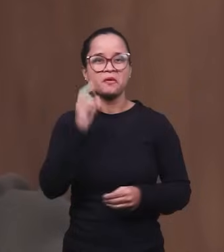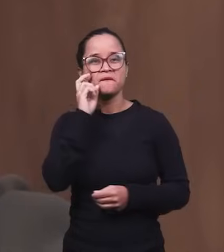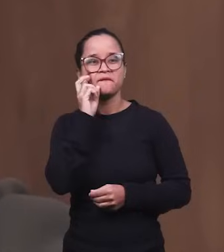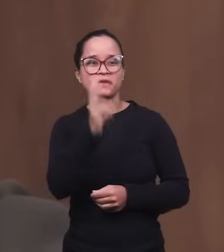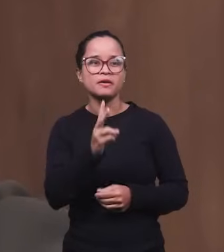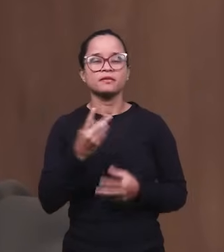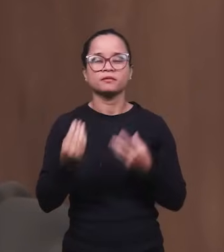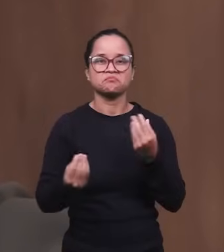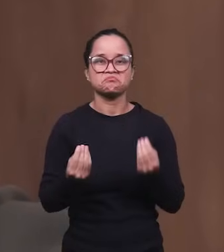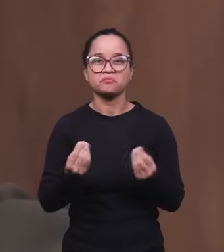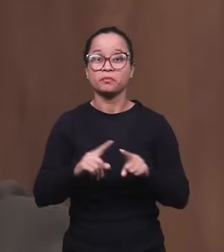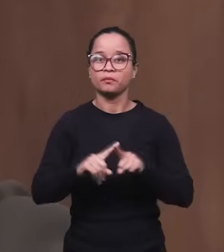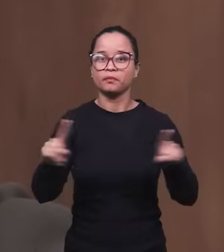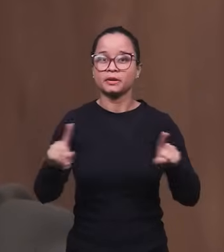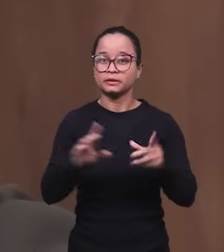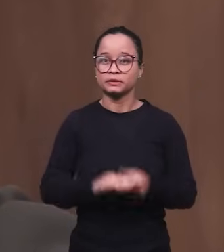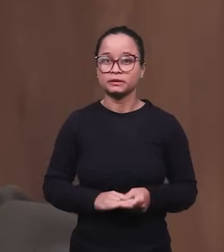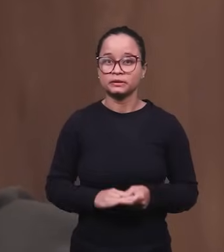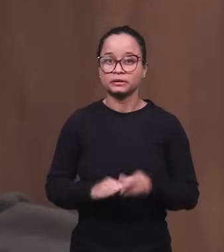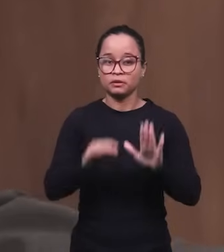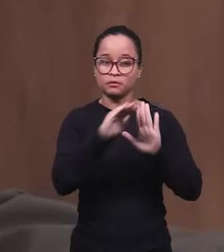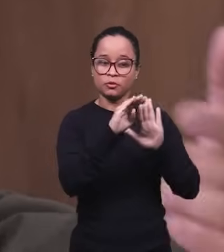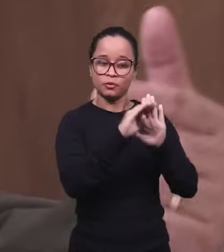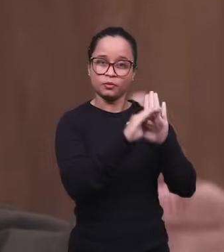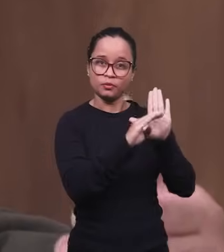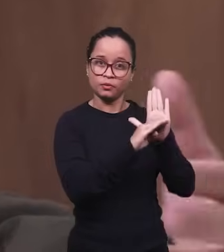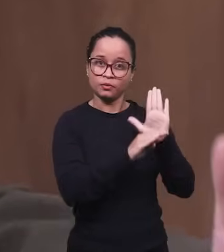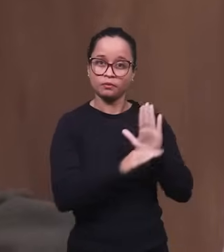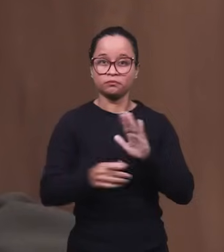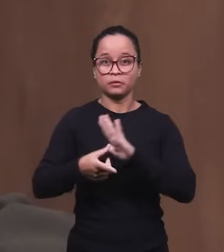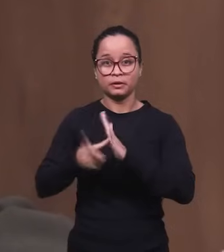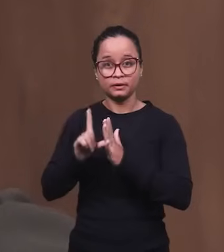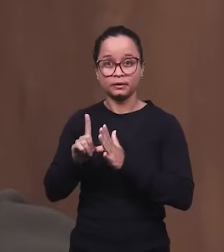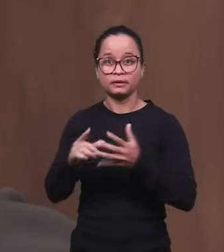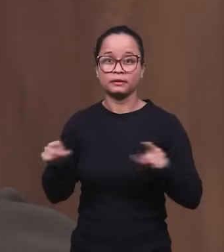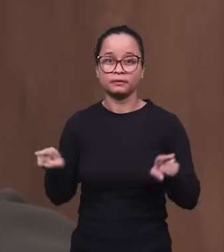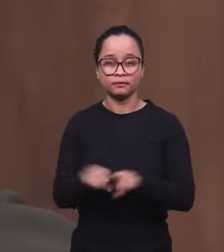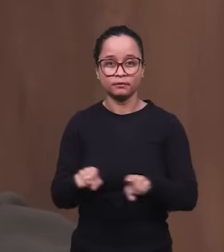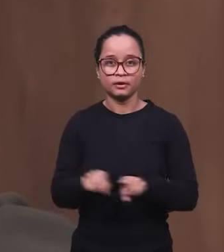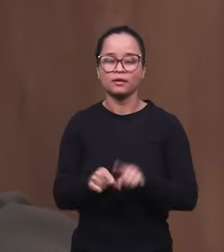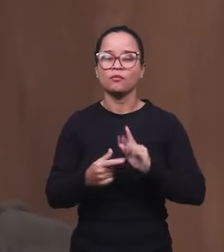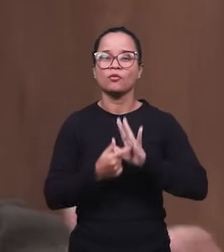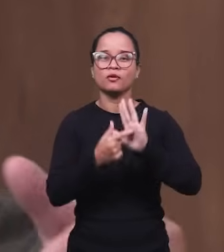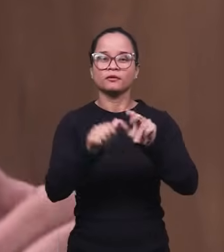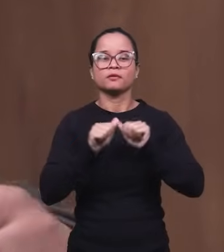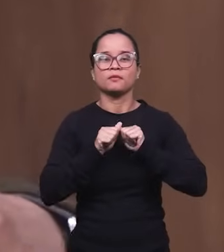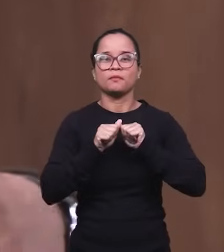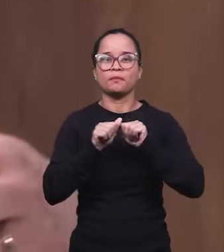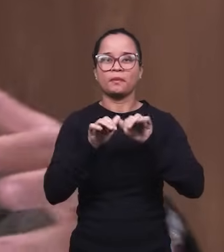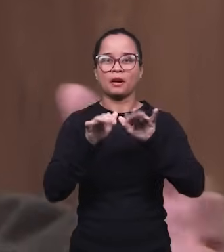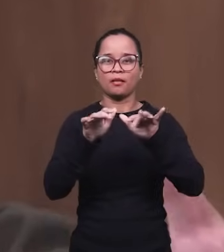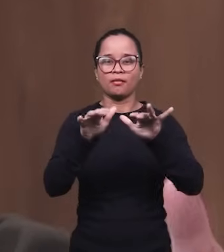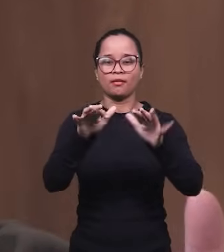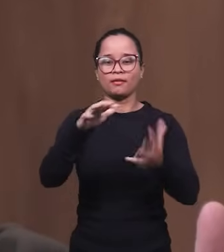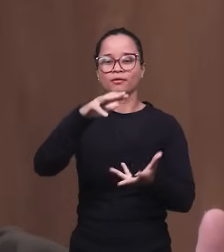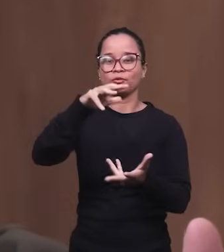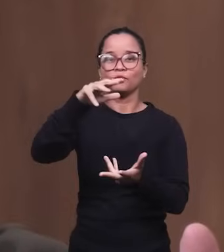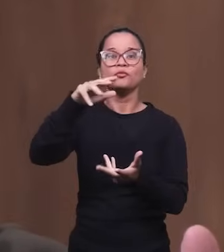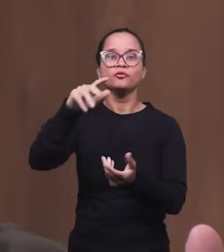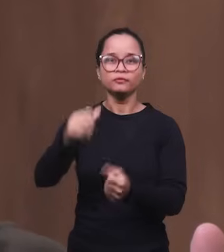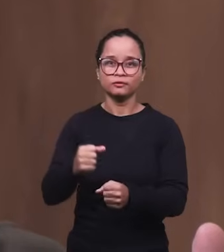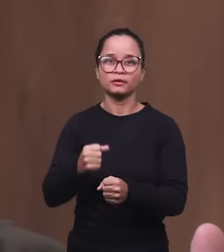sempre assiste, né? Mas através desse programa, do programa anterior, nós estamos mostrando assim, o alcance que a